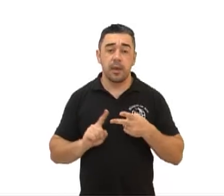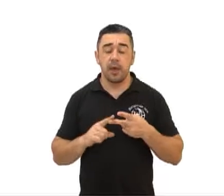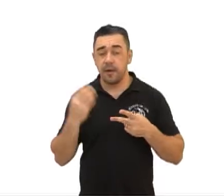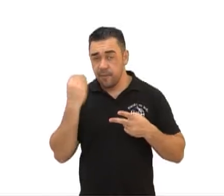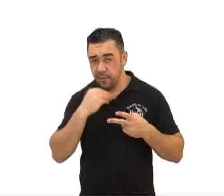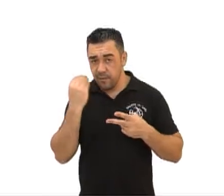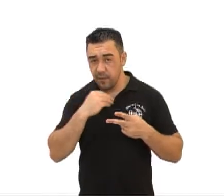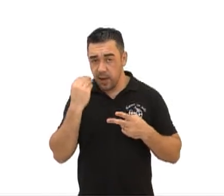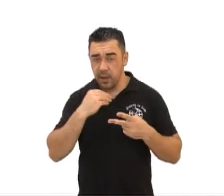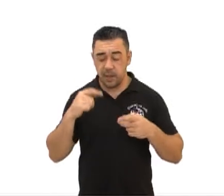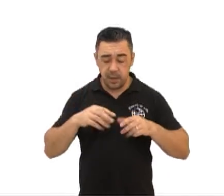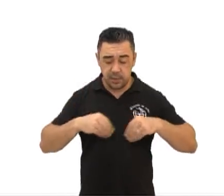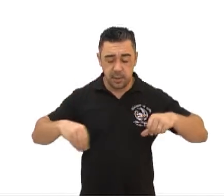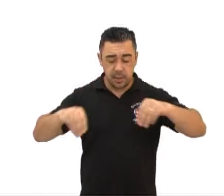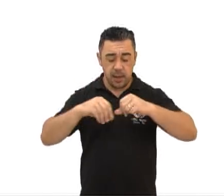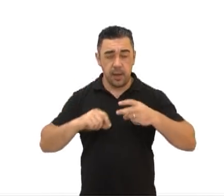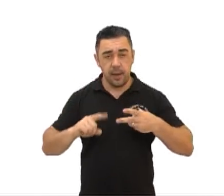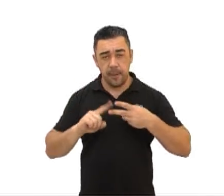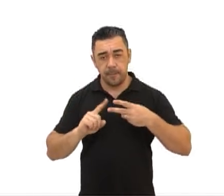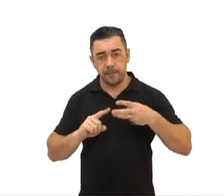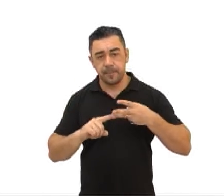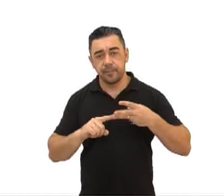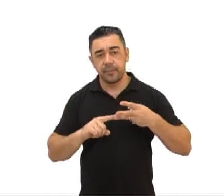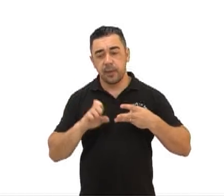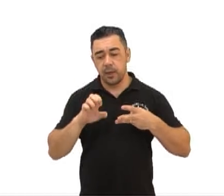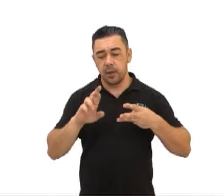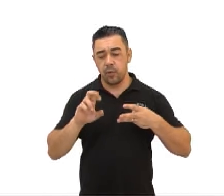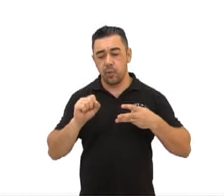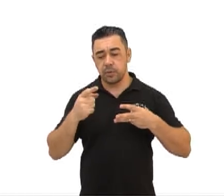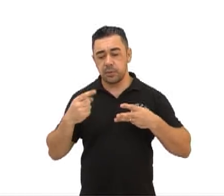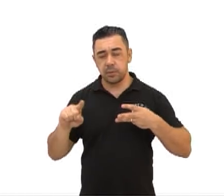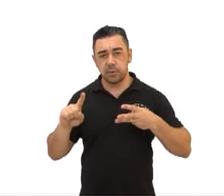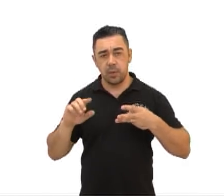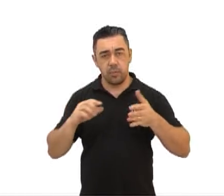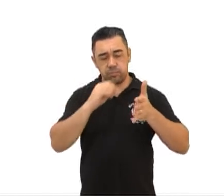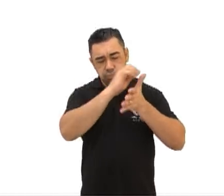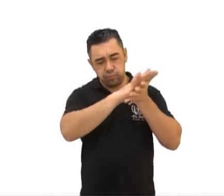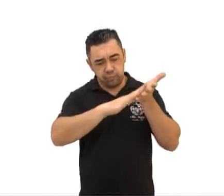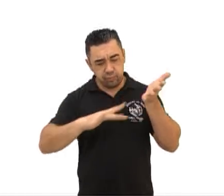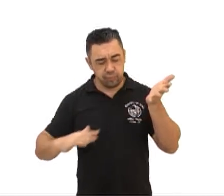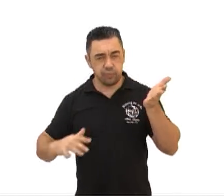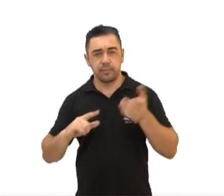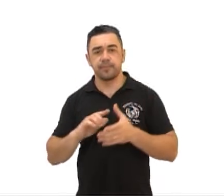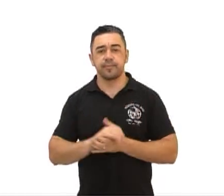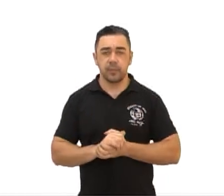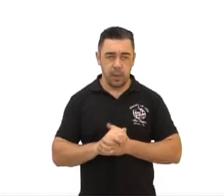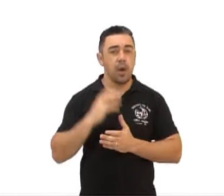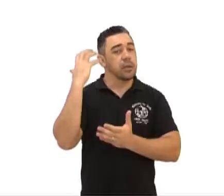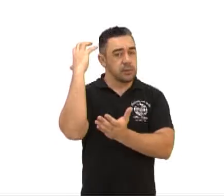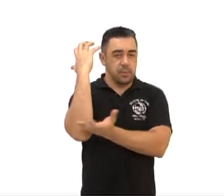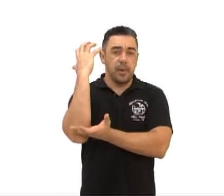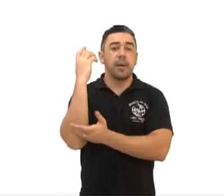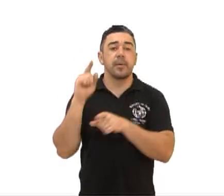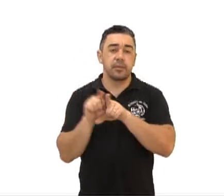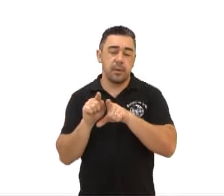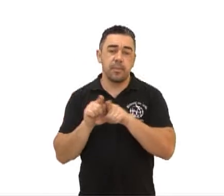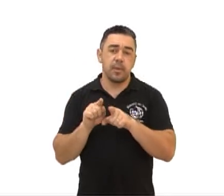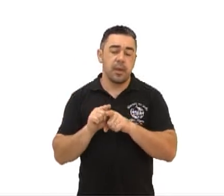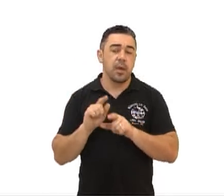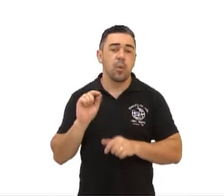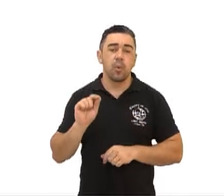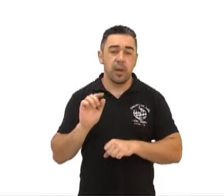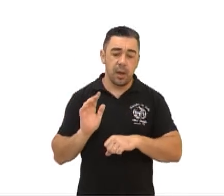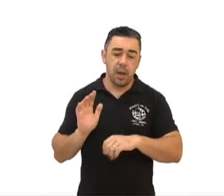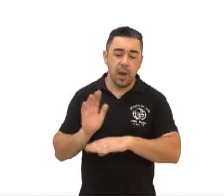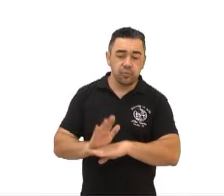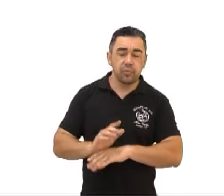a erosão, redução dos nutrientes do solo. O desmatamento também contribui para o aquecimento global,